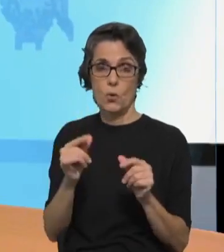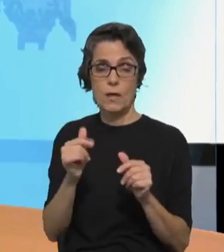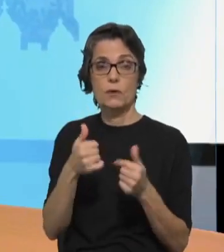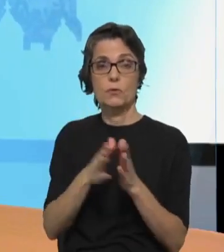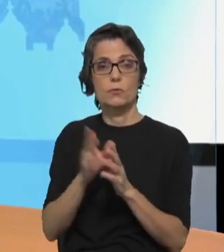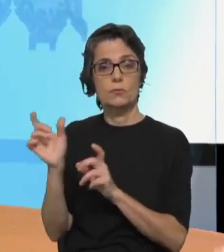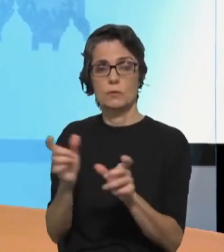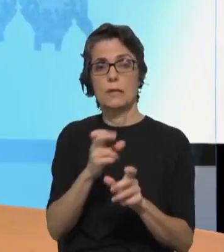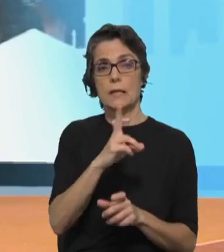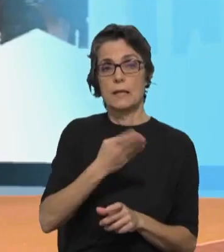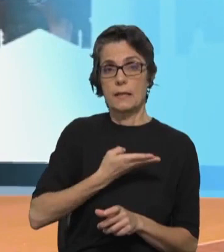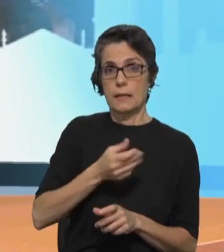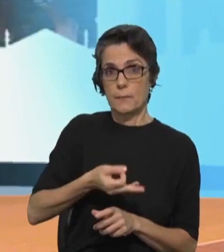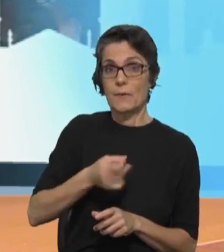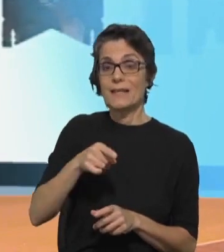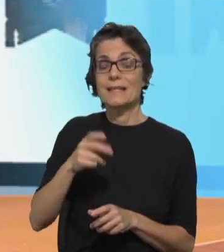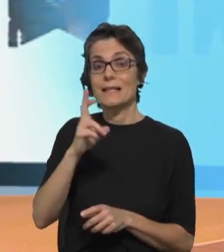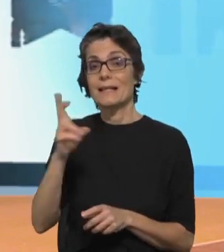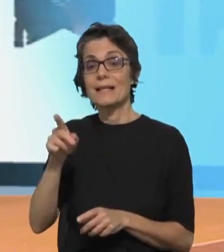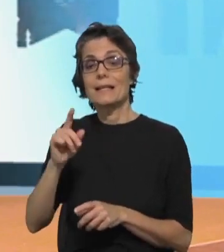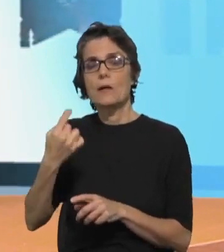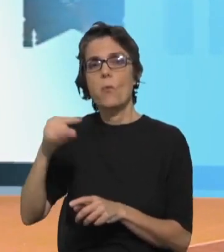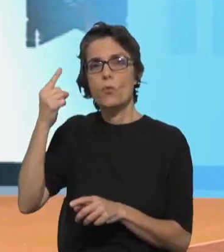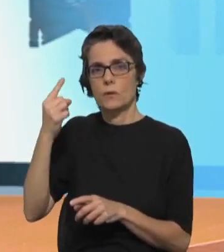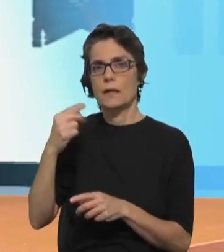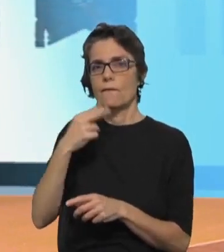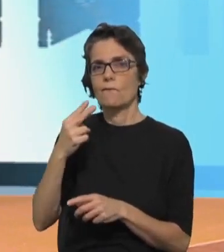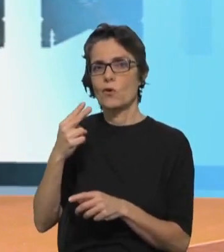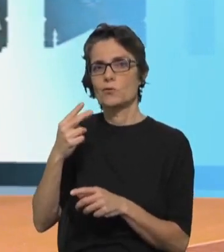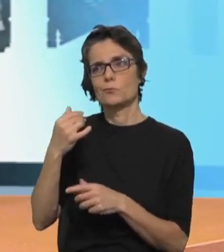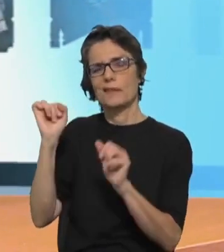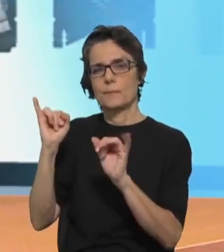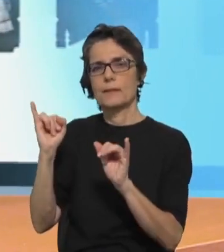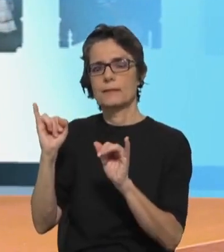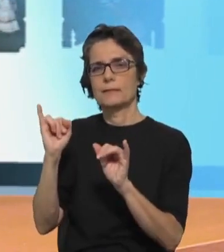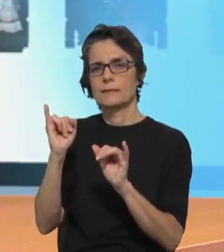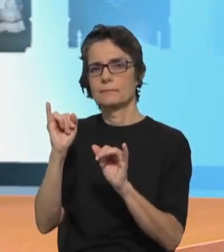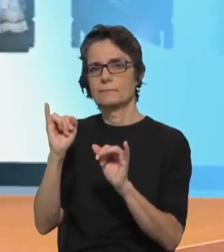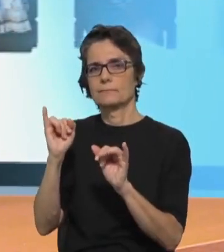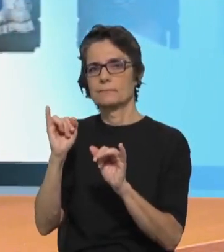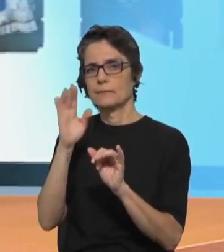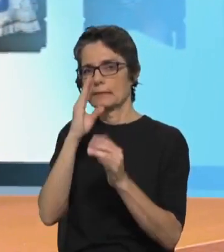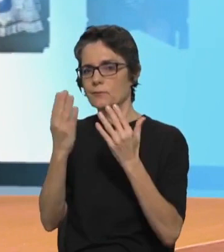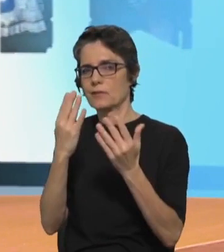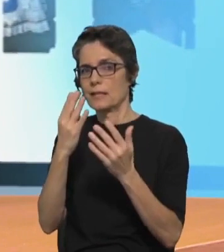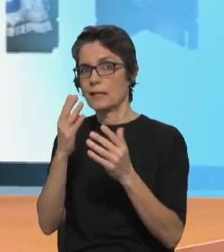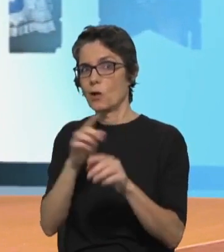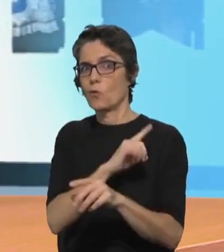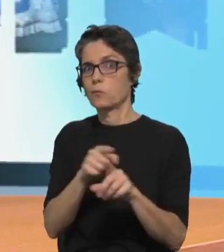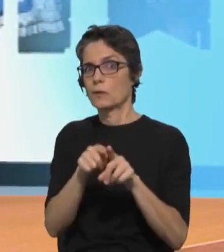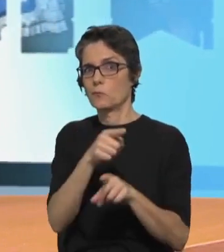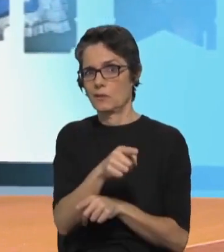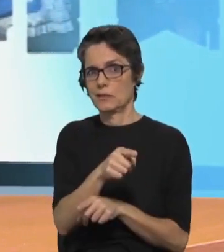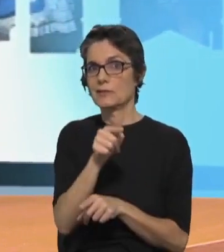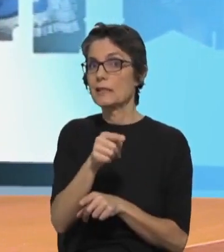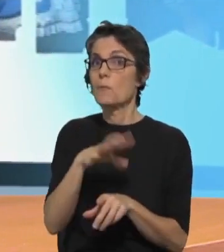estabelece como a única voz que tem alguma independência em relação ao poder político, e isso vai ser muito importante para,